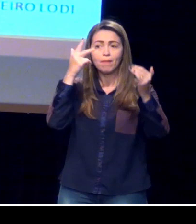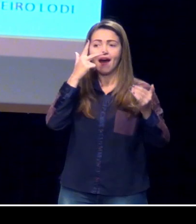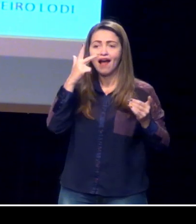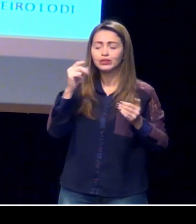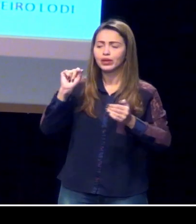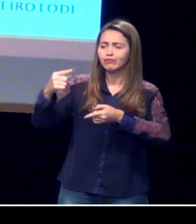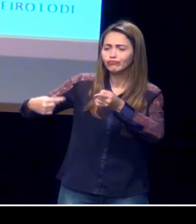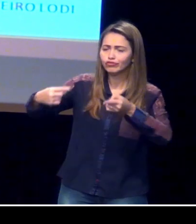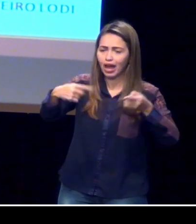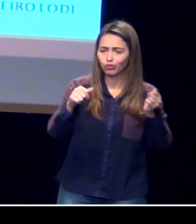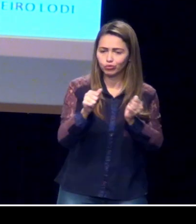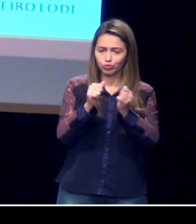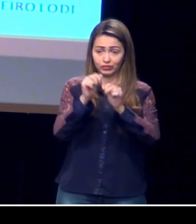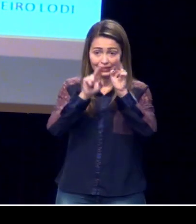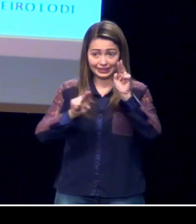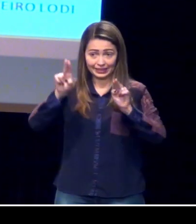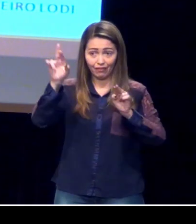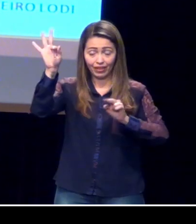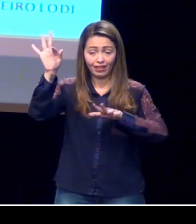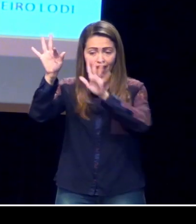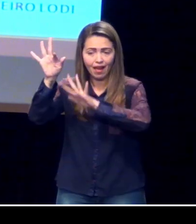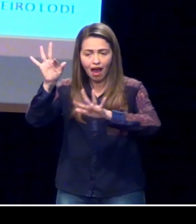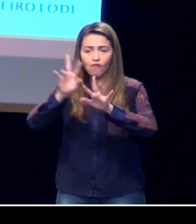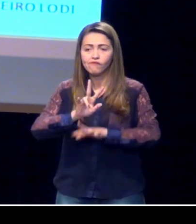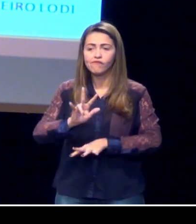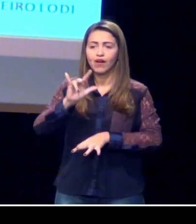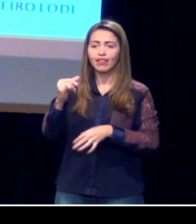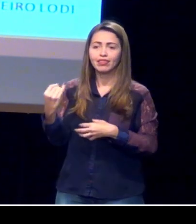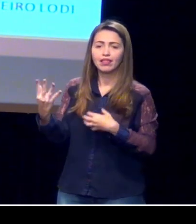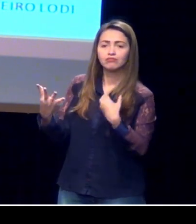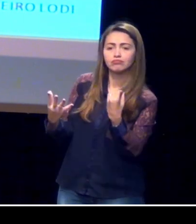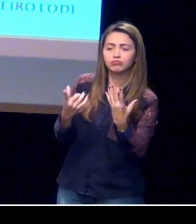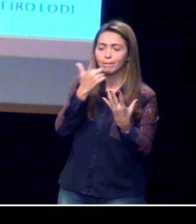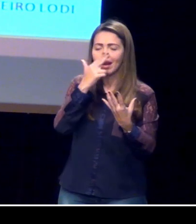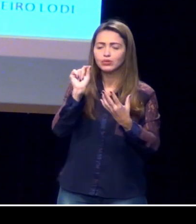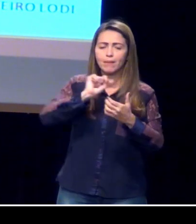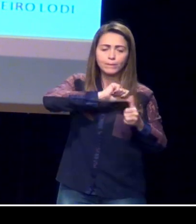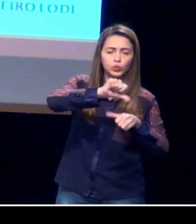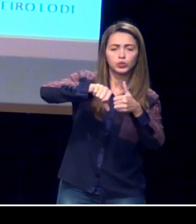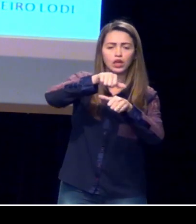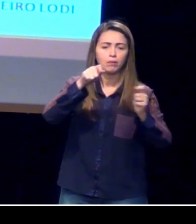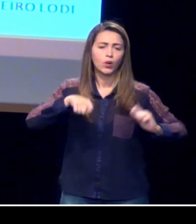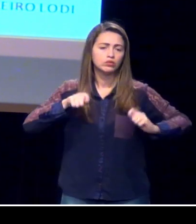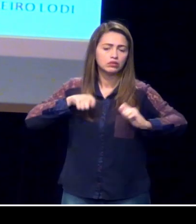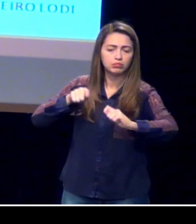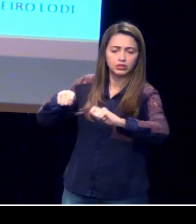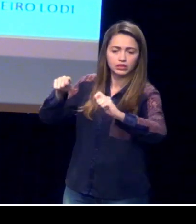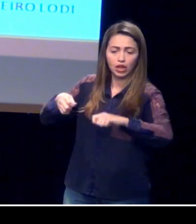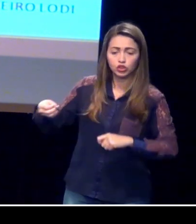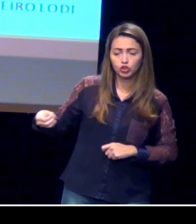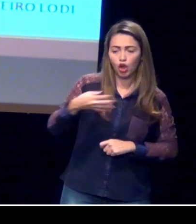em diálogo com as universidades federais, isso vai dando corpo e novas possibilidades